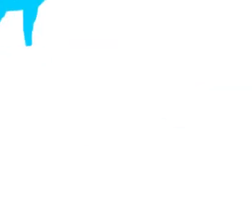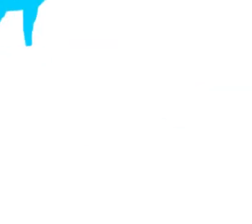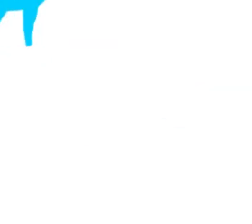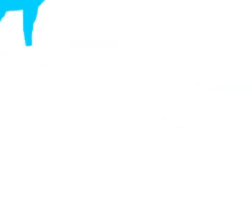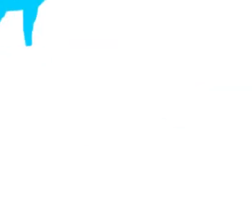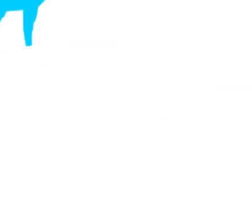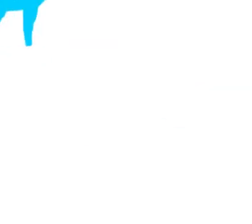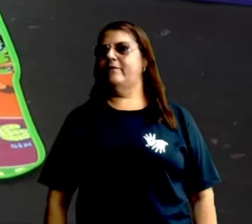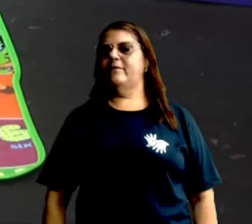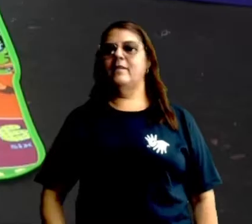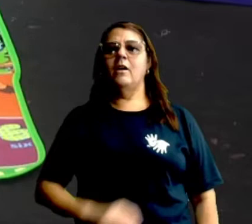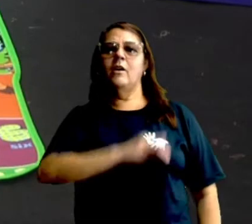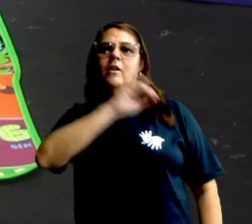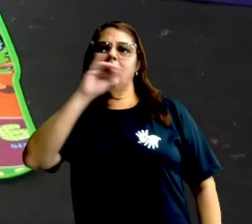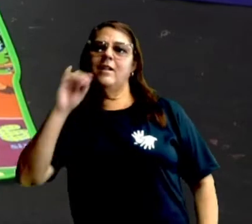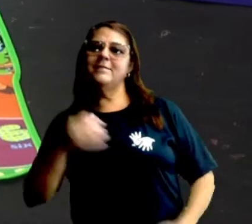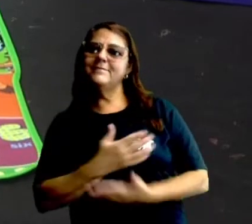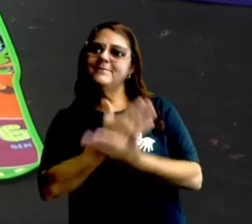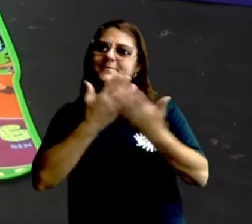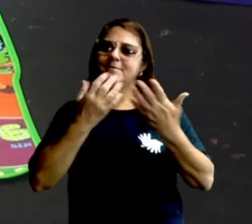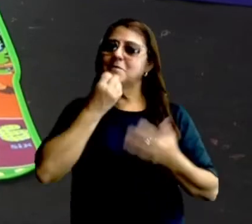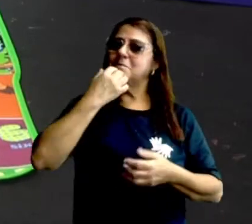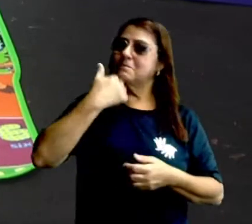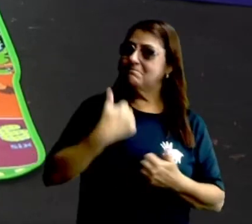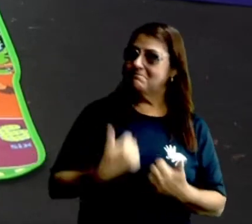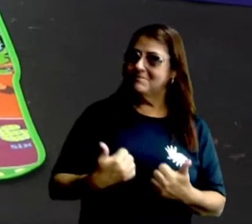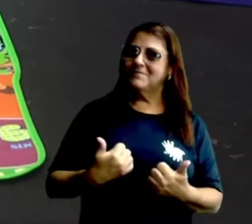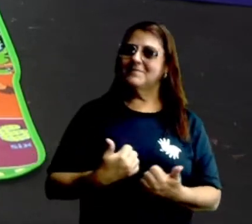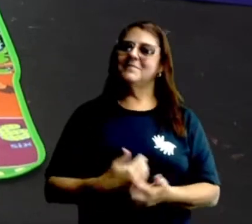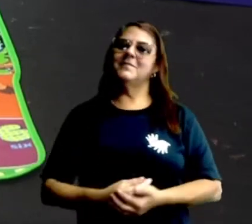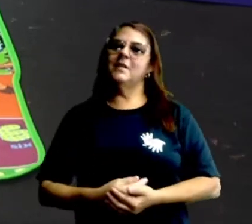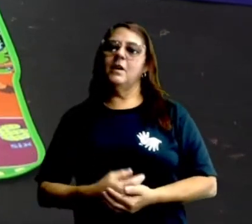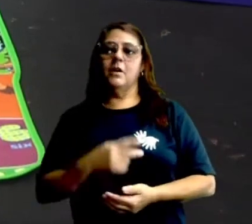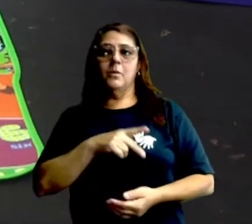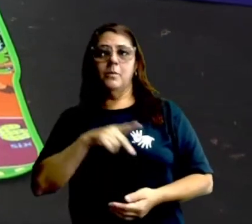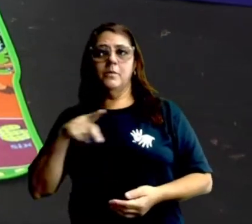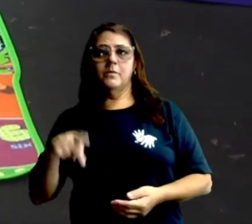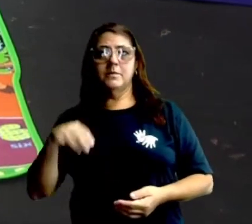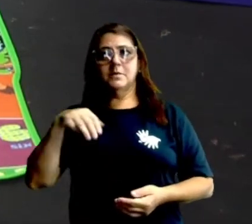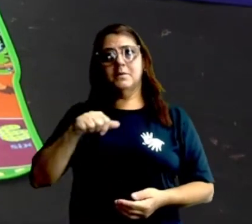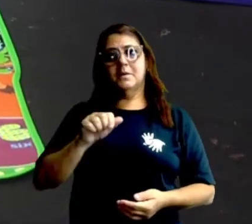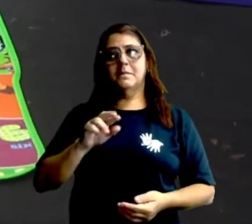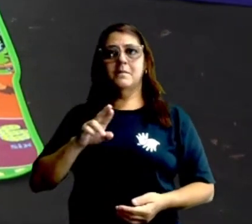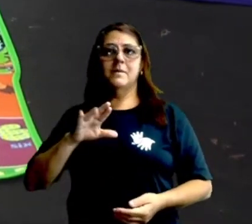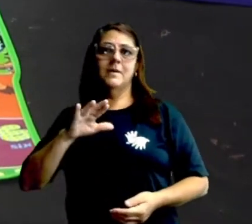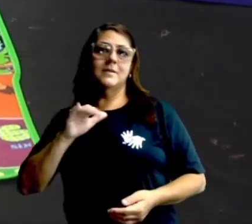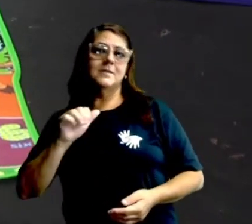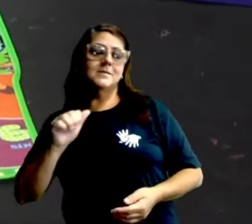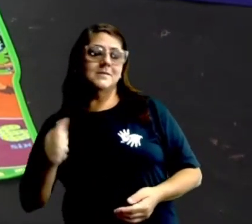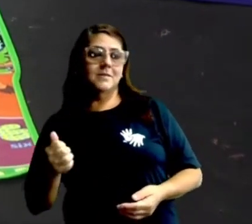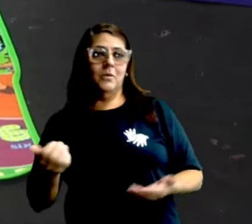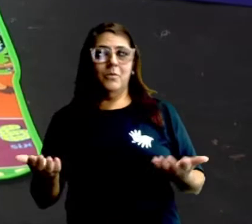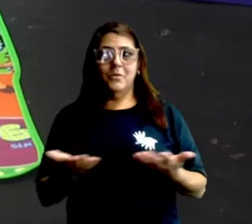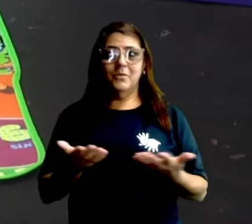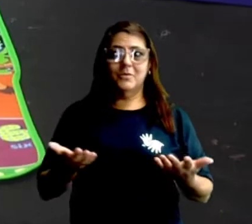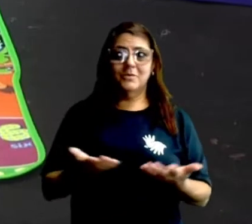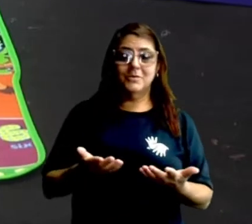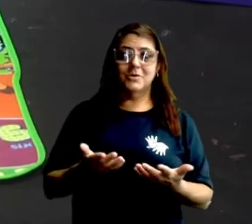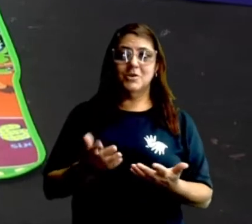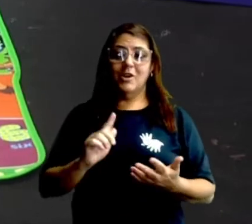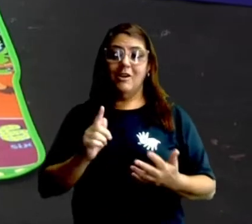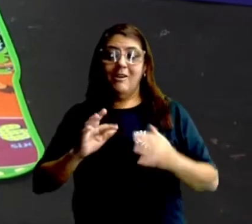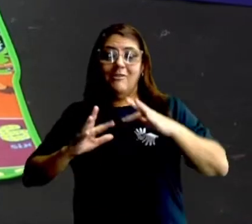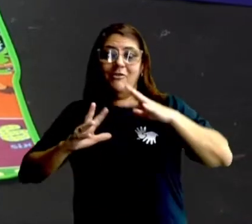o Olá gente tudo bem com vocês eu sou a professora Márcia e vou estar com vocês hoje na